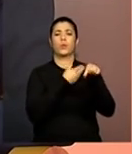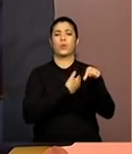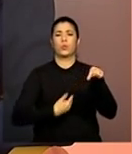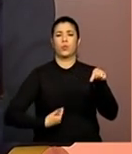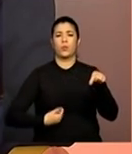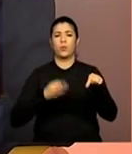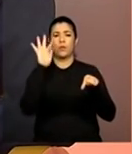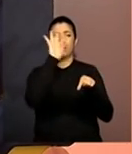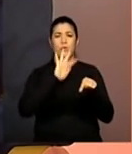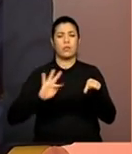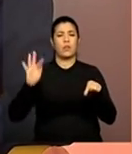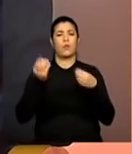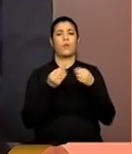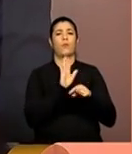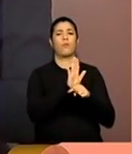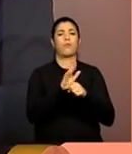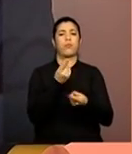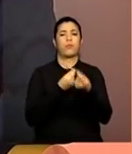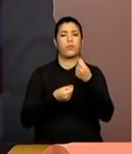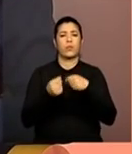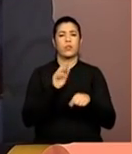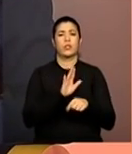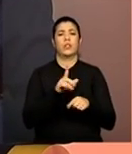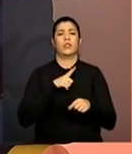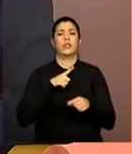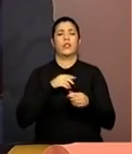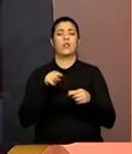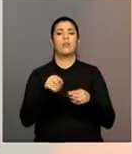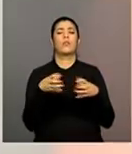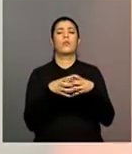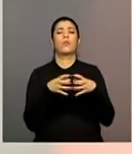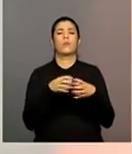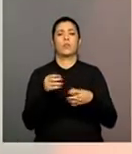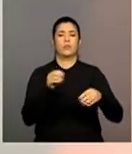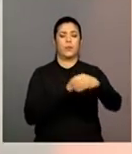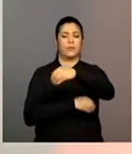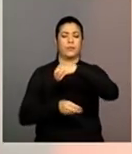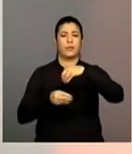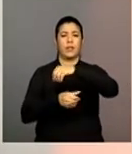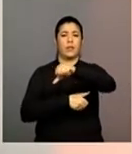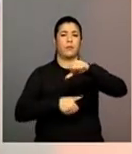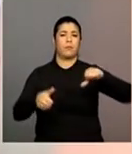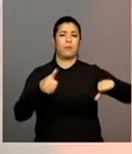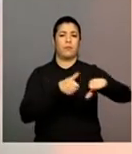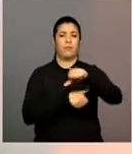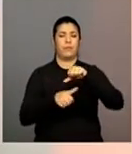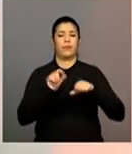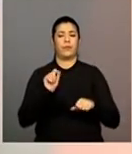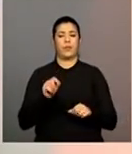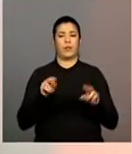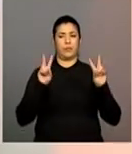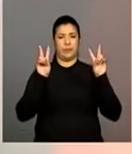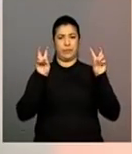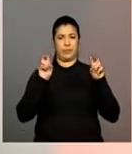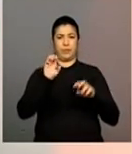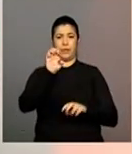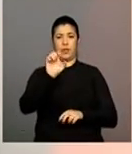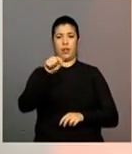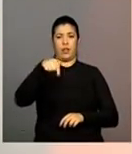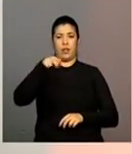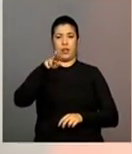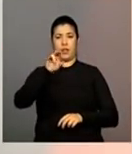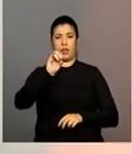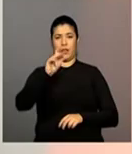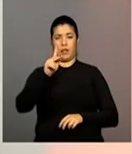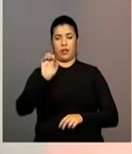equipes volantes O que são primeiro essas equipes volantes perfeito olha as equipes volantes elas são como eu disse o